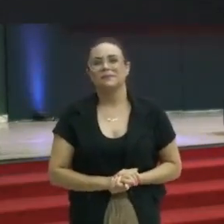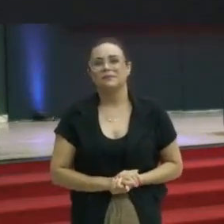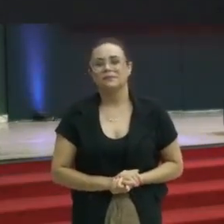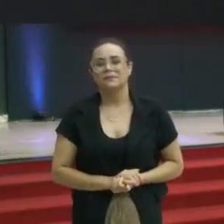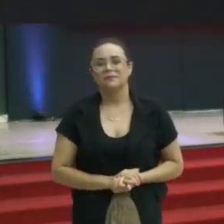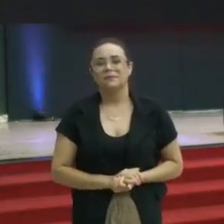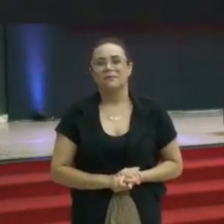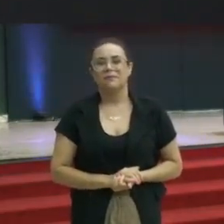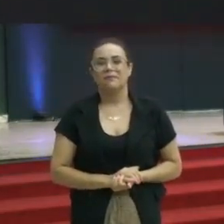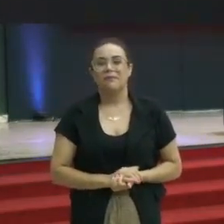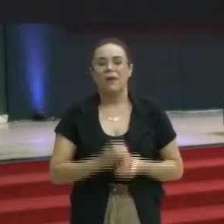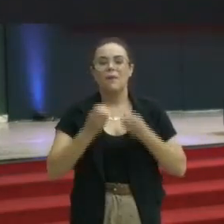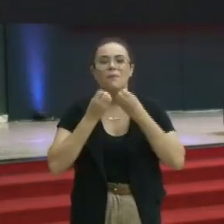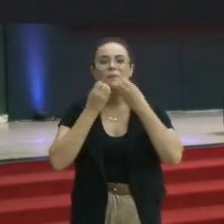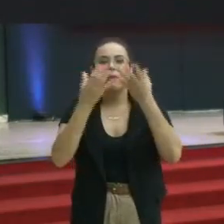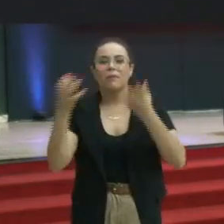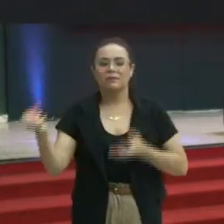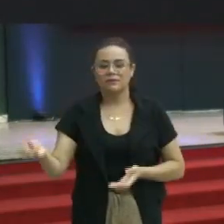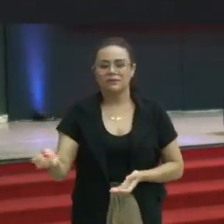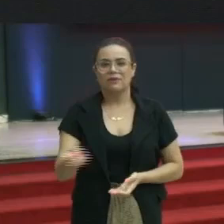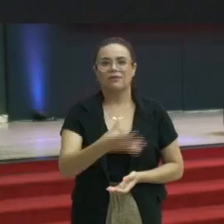São boas novas para você.